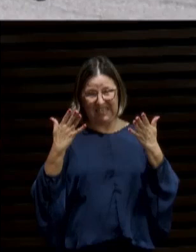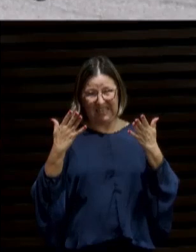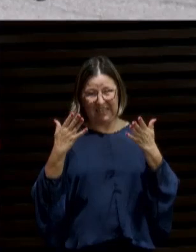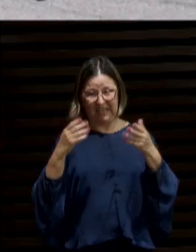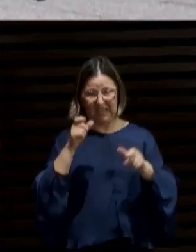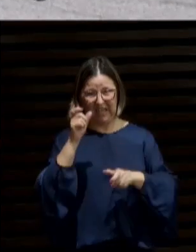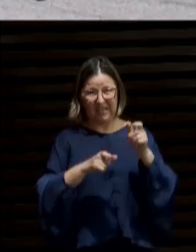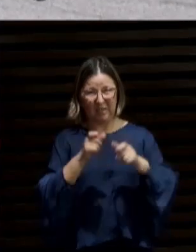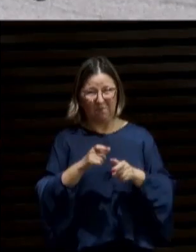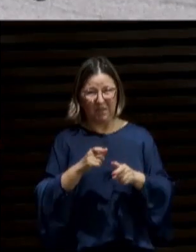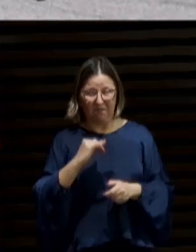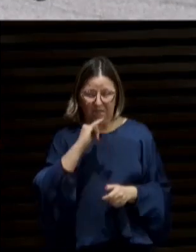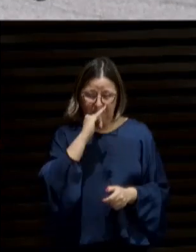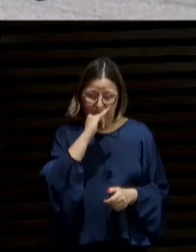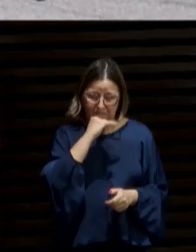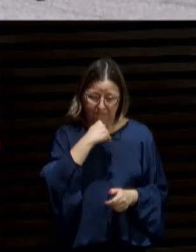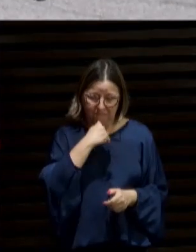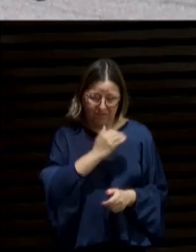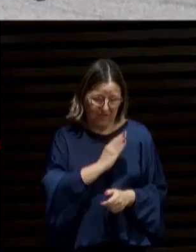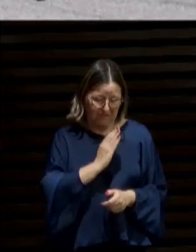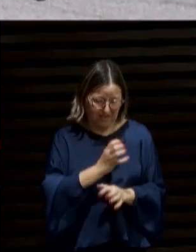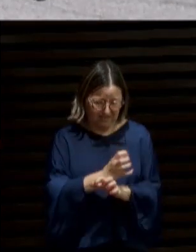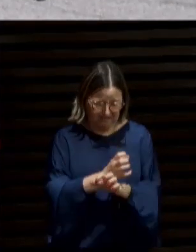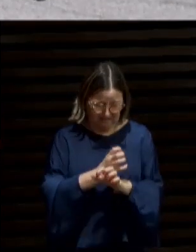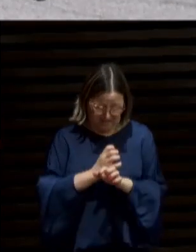O vazio, sem sentido,